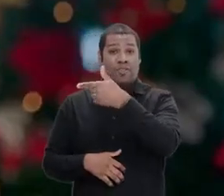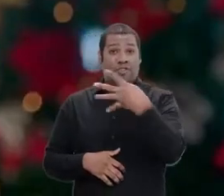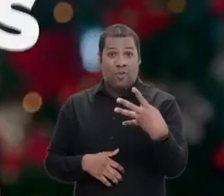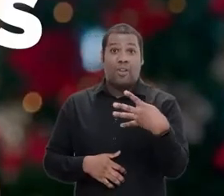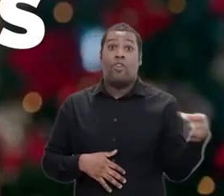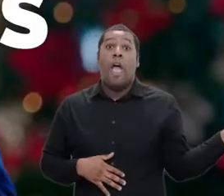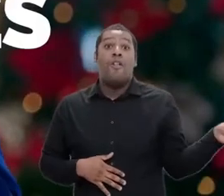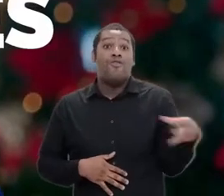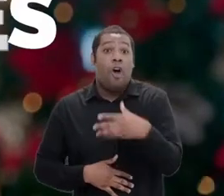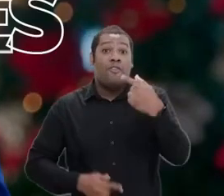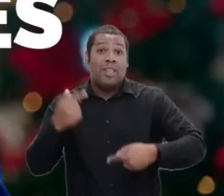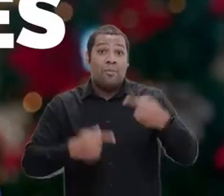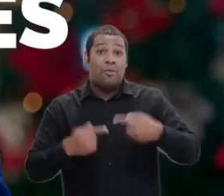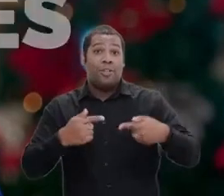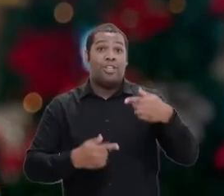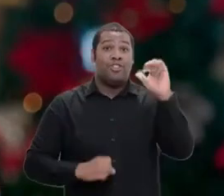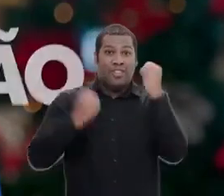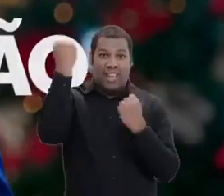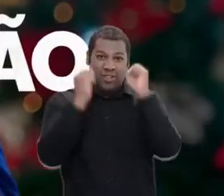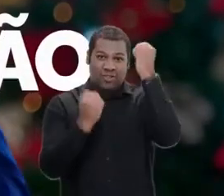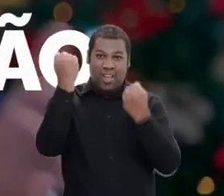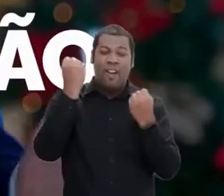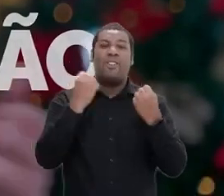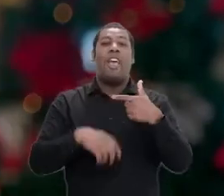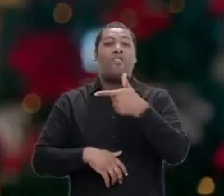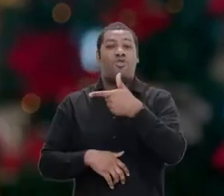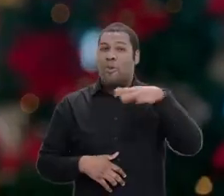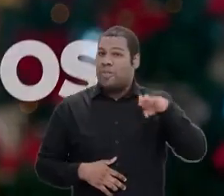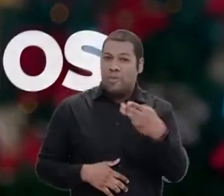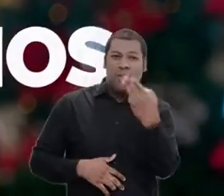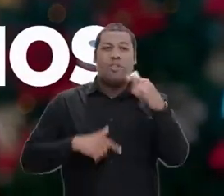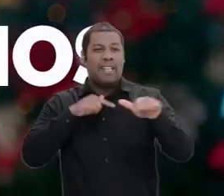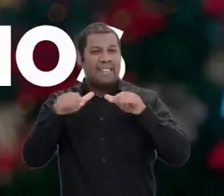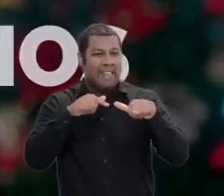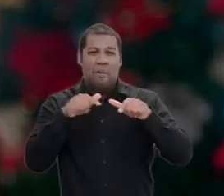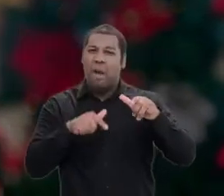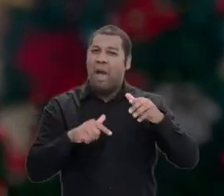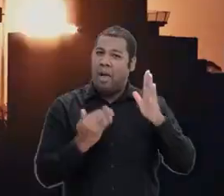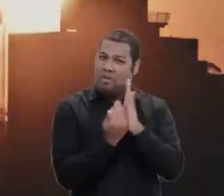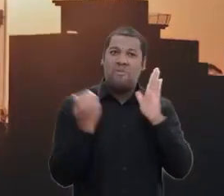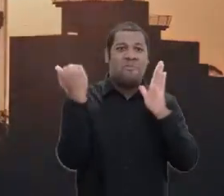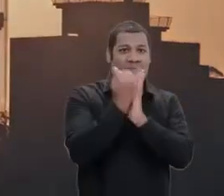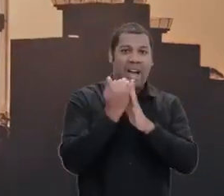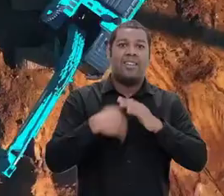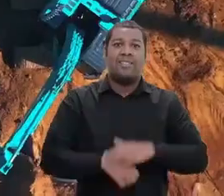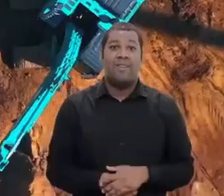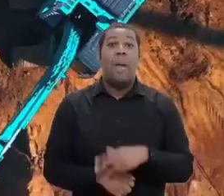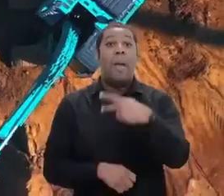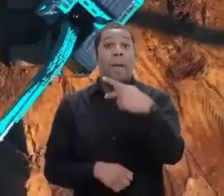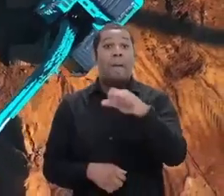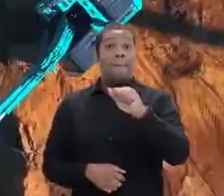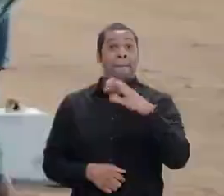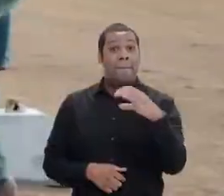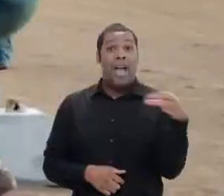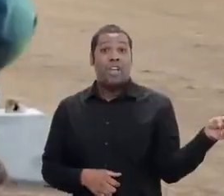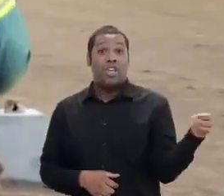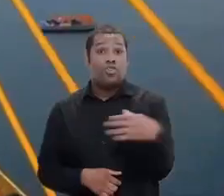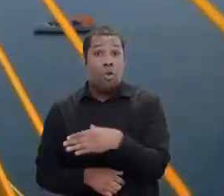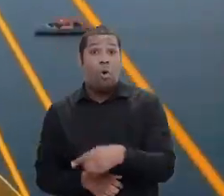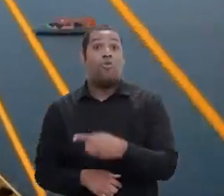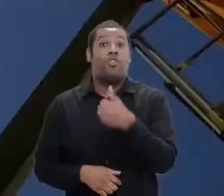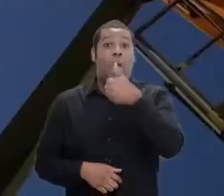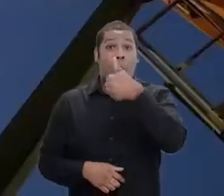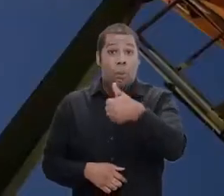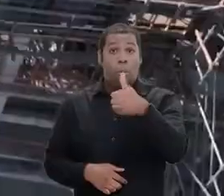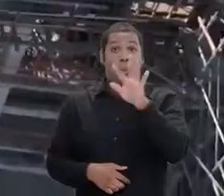política industrial vai gerar mais e melhores empregos, mais qualificação e melhores salários. Com o novo PAC, 1 trilhão